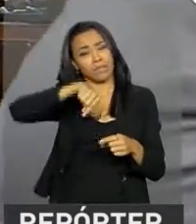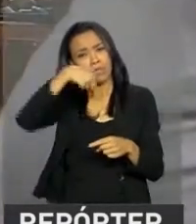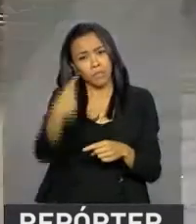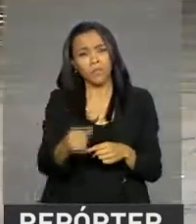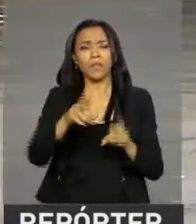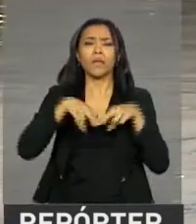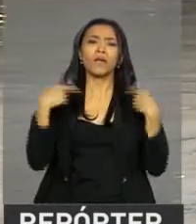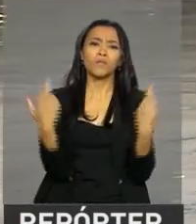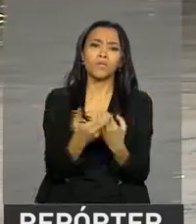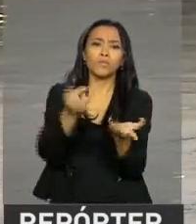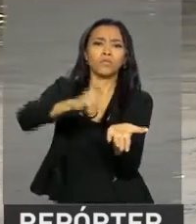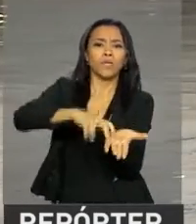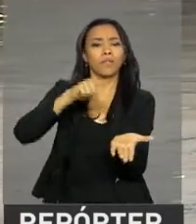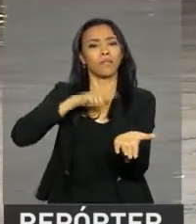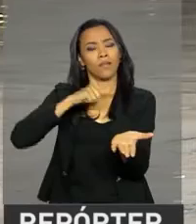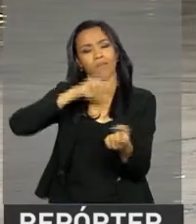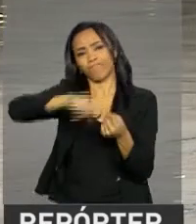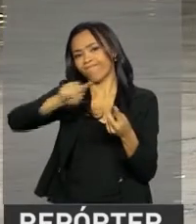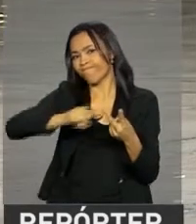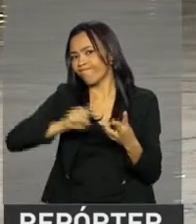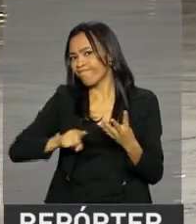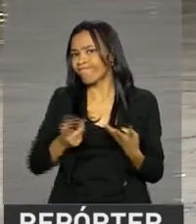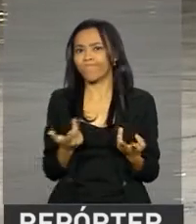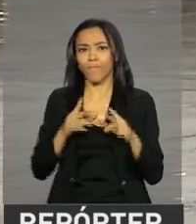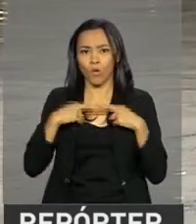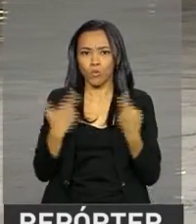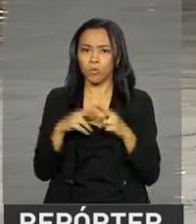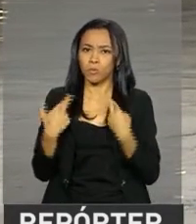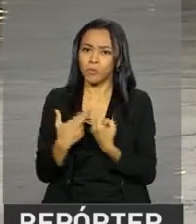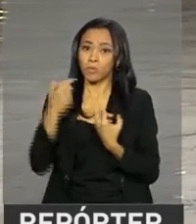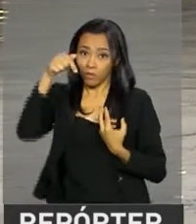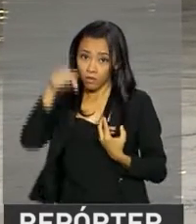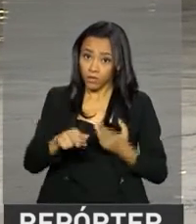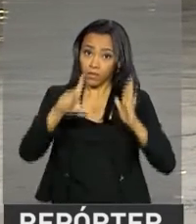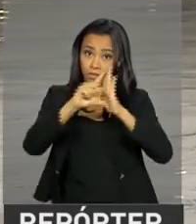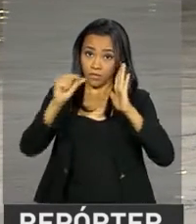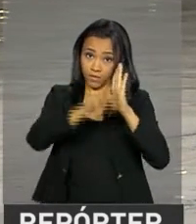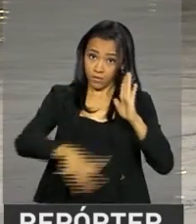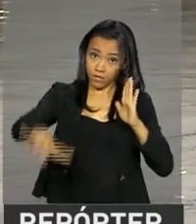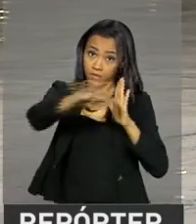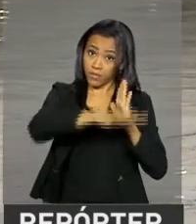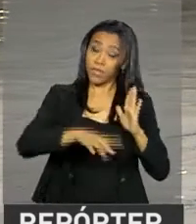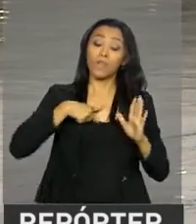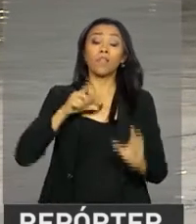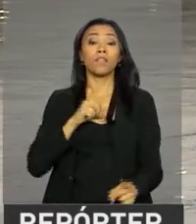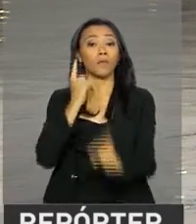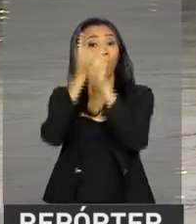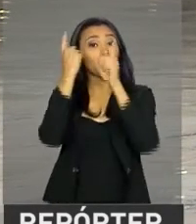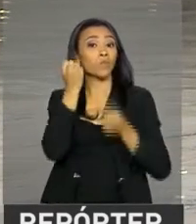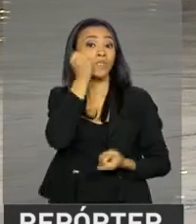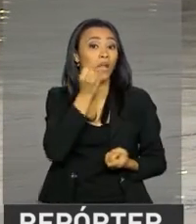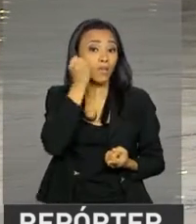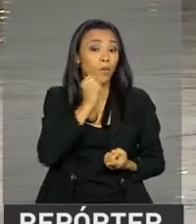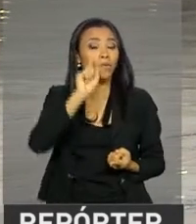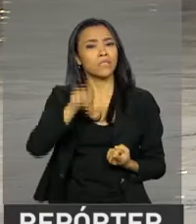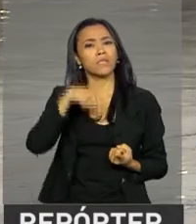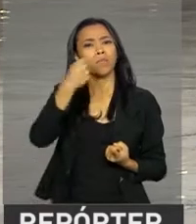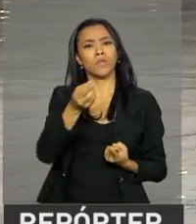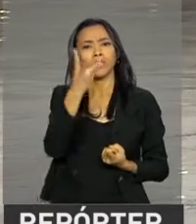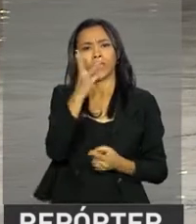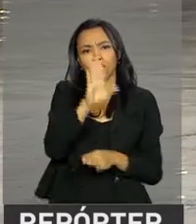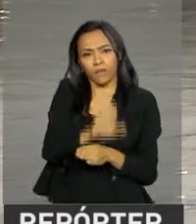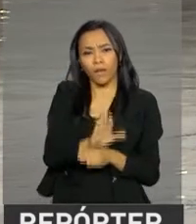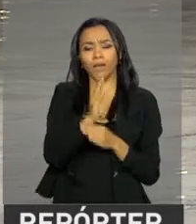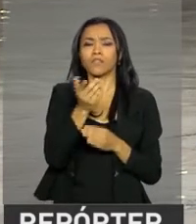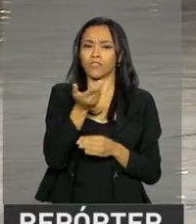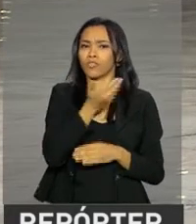pela manhã, o presidente Michel Temer tem uma série de outras reuniões aqui no Palácio do Planalto ao longo do dia. Ele se encontra com senadores e às 15 horas, como